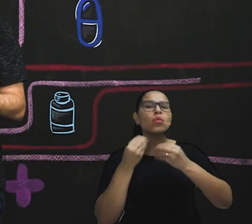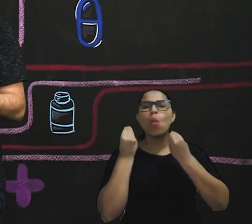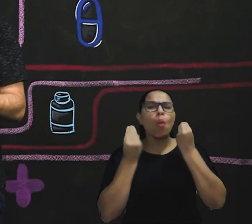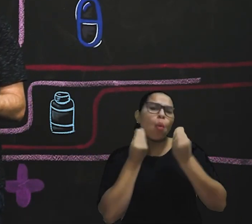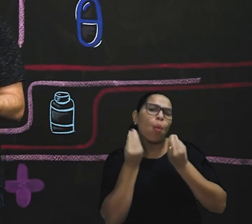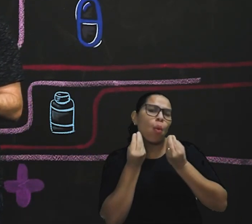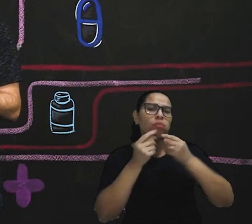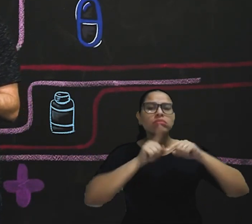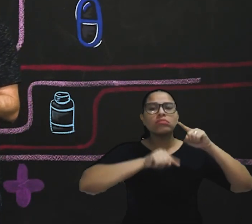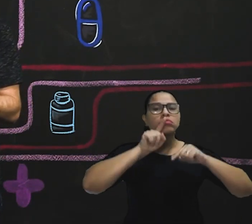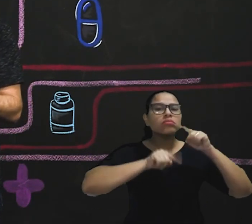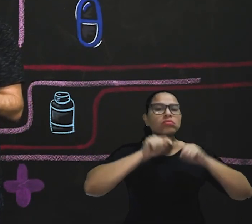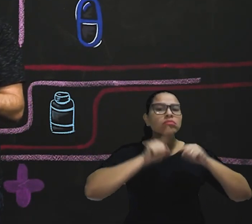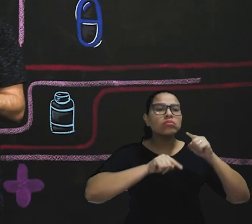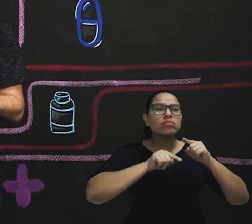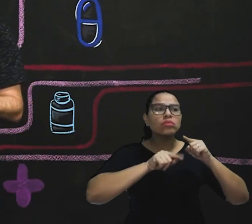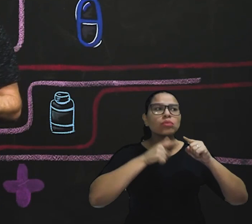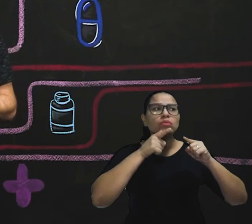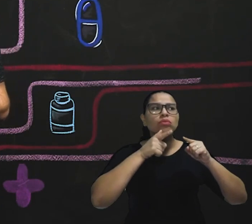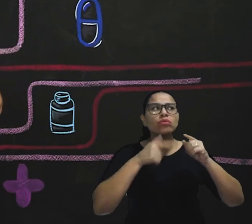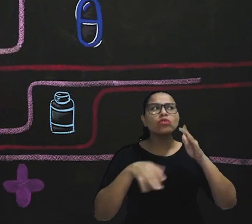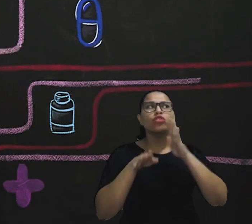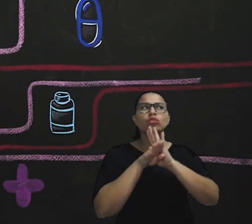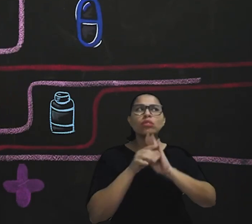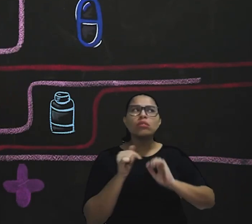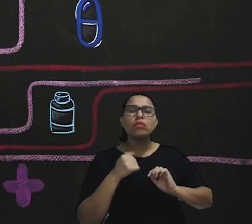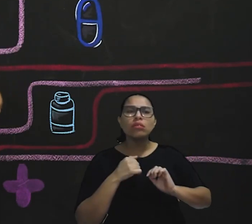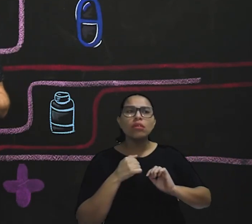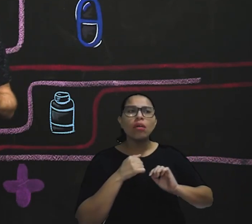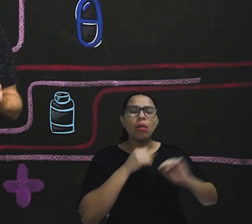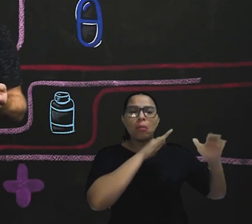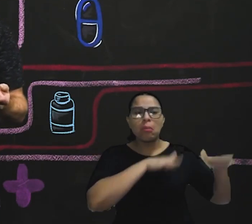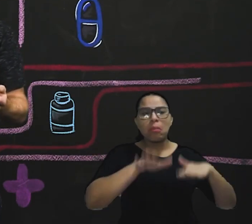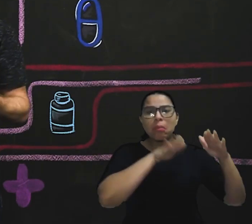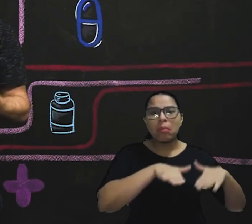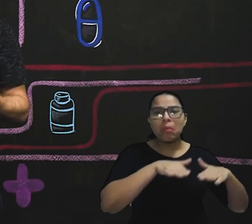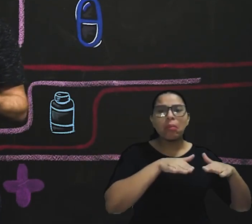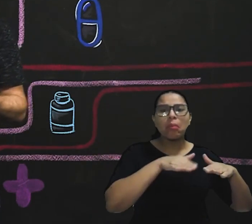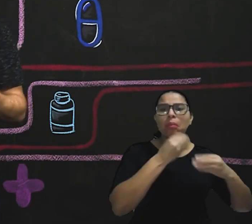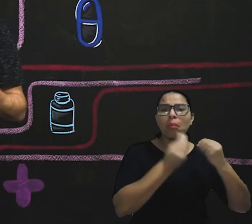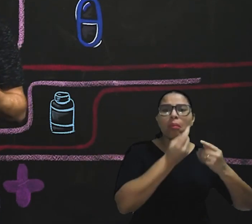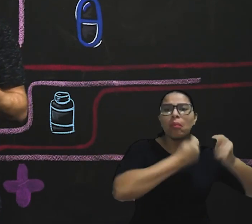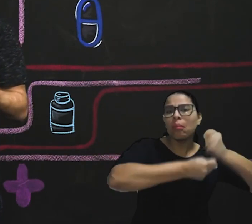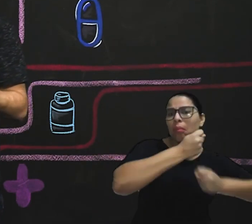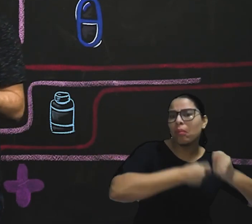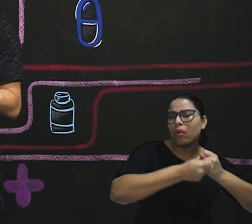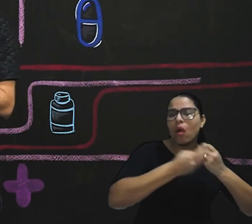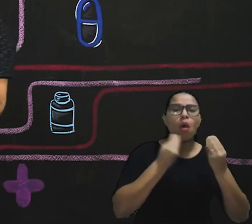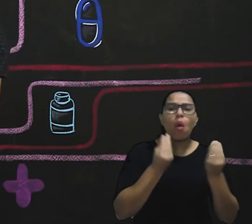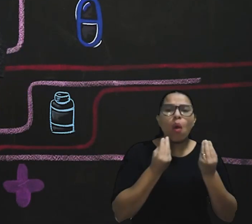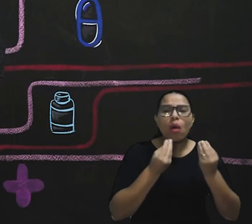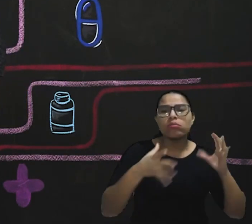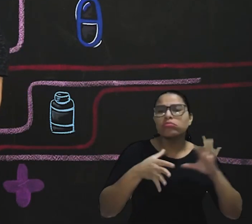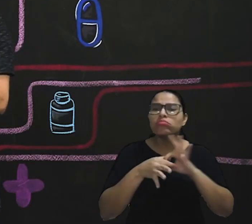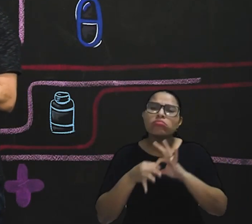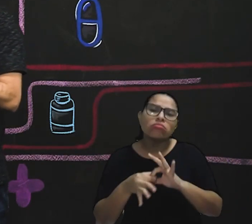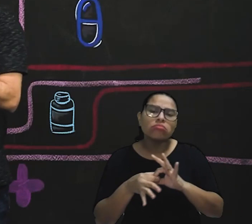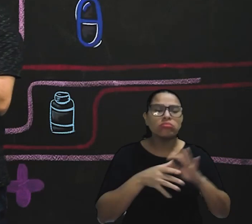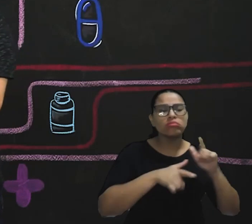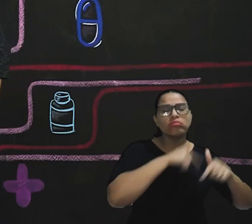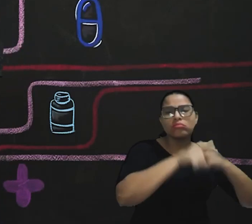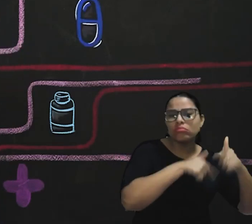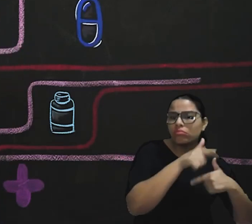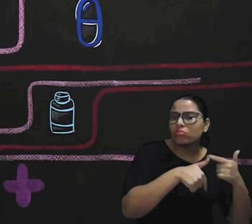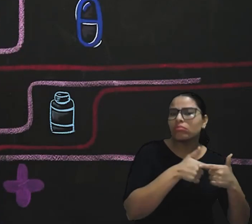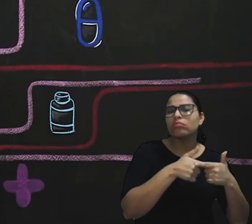esse produto, até chegar em você, passou por diversos setores da economia? E como houve a relação de trabalho e a questão